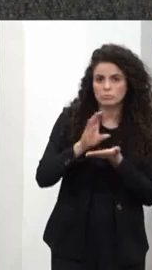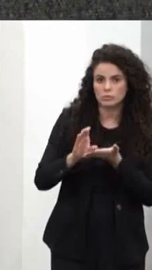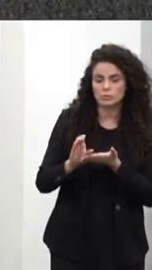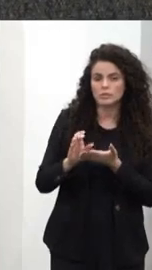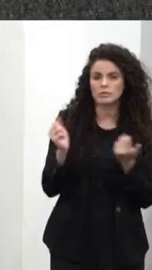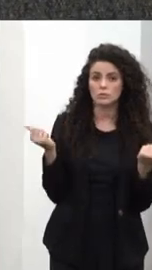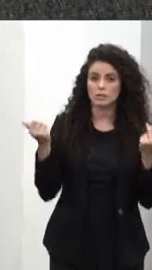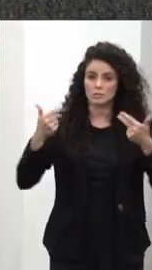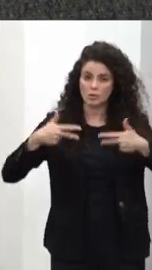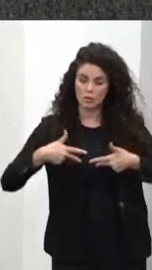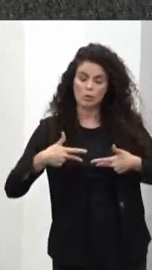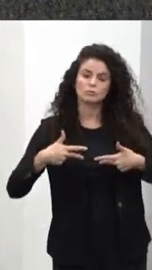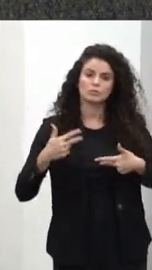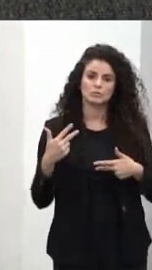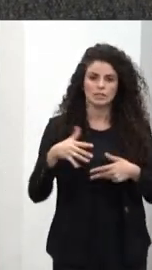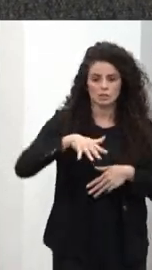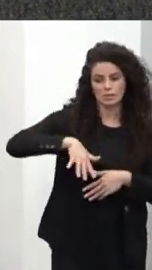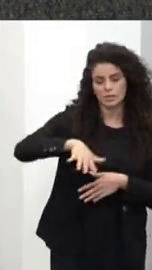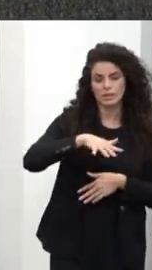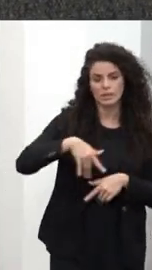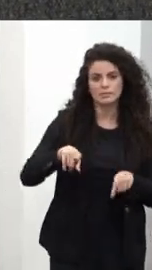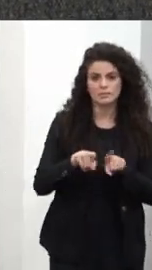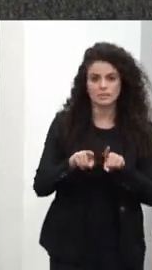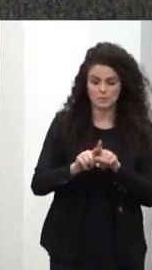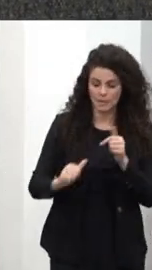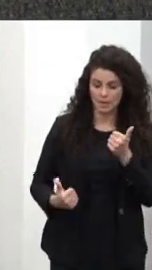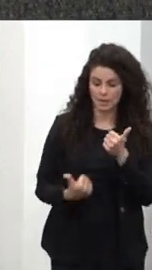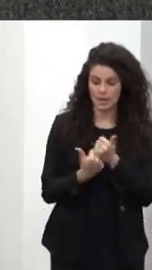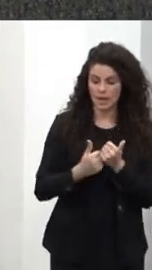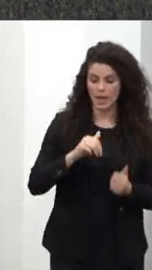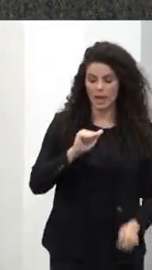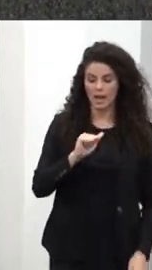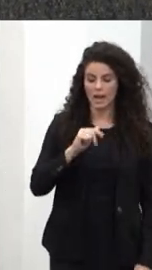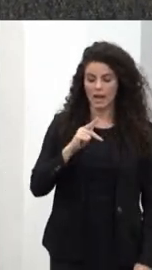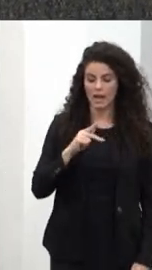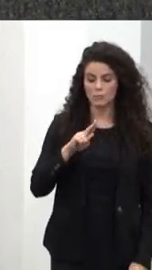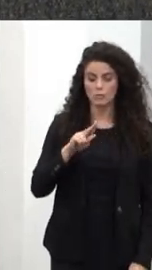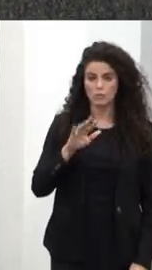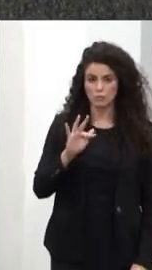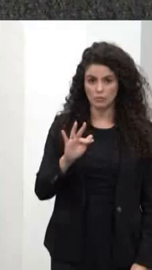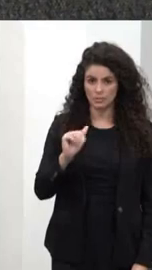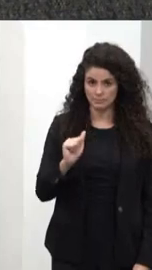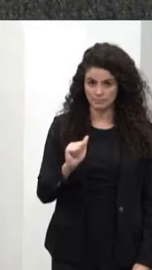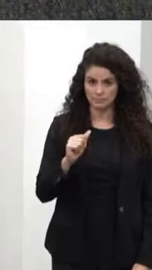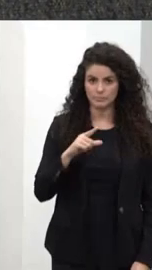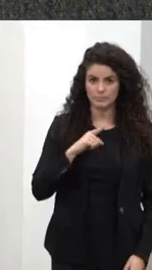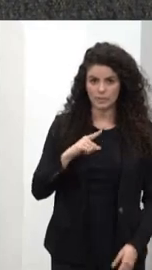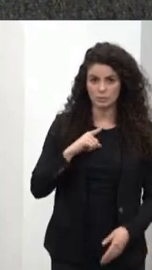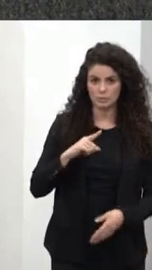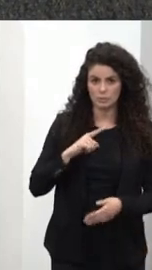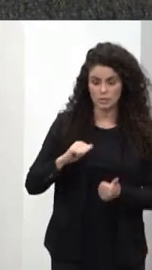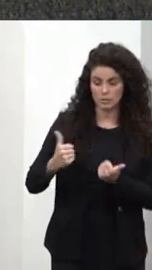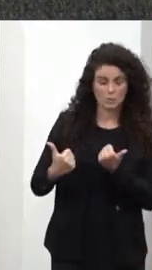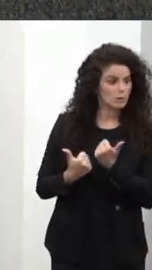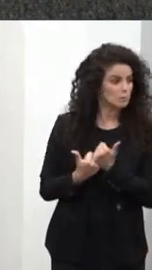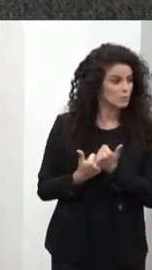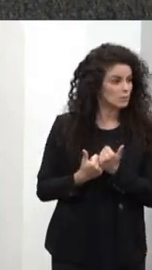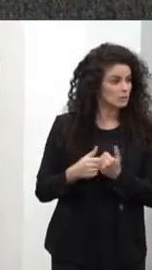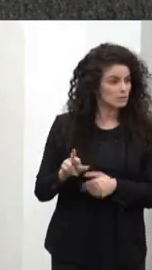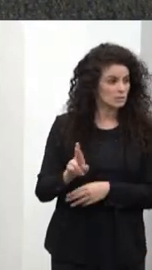hop que é muito ligada à Periferia inclusive com o apoio da CUFA eu não sei o que significa tá eu tô recebendo um apoio aqui você pode me